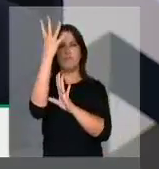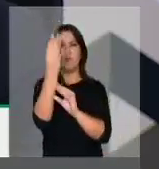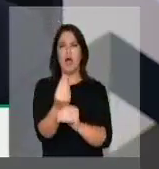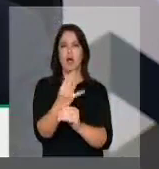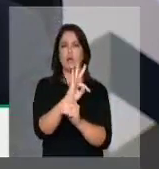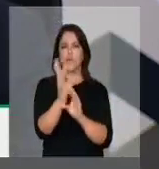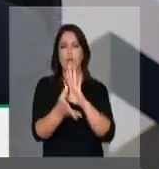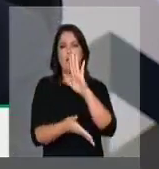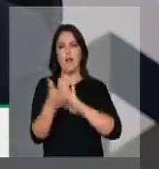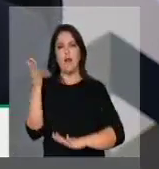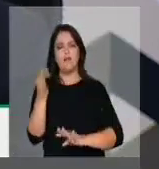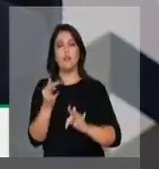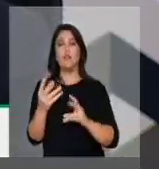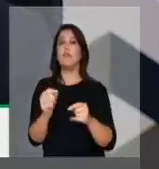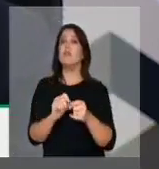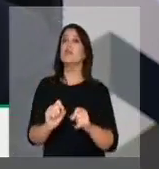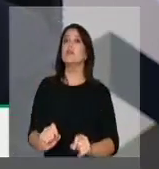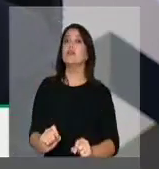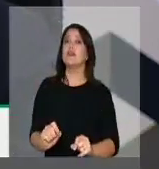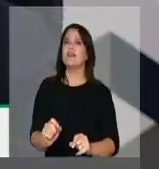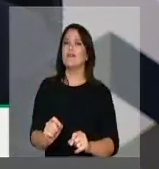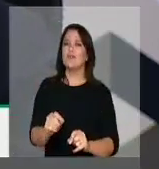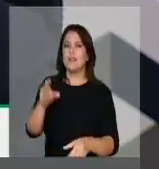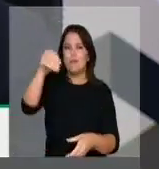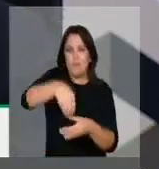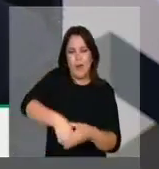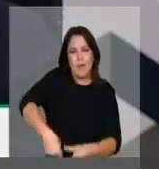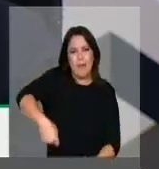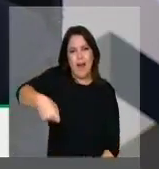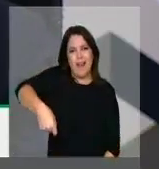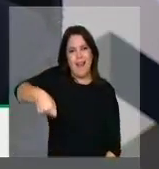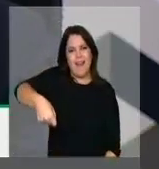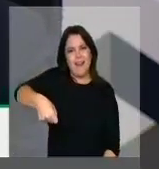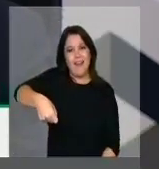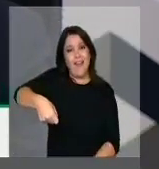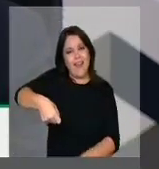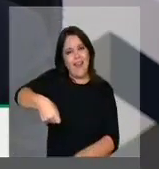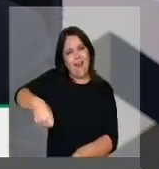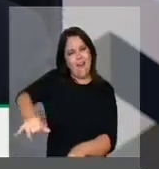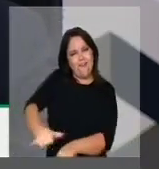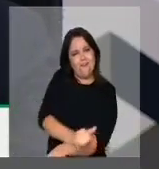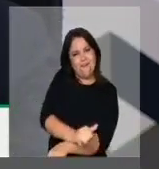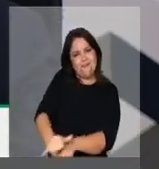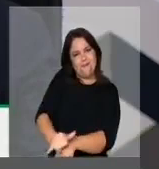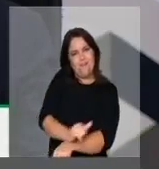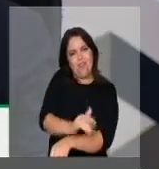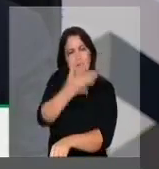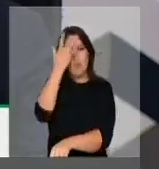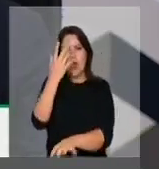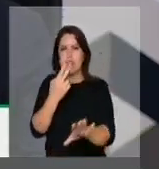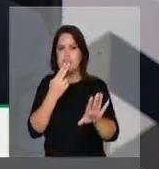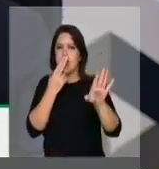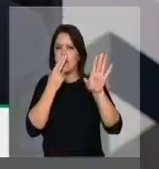são possíveis de serem levadas e assim por diante. Você põe na mala. E essa foi uma técnica que das quais os